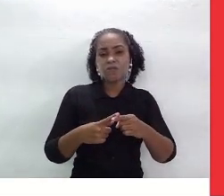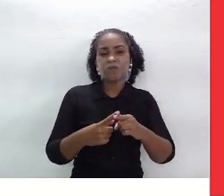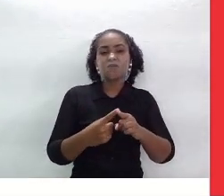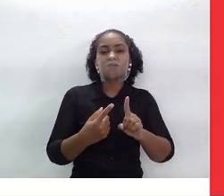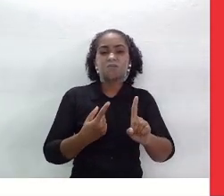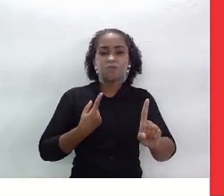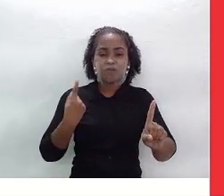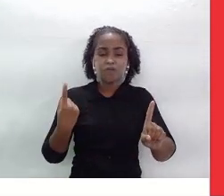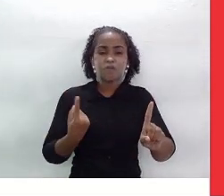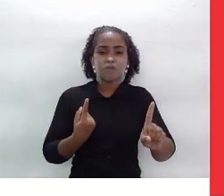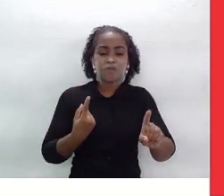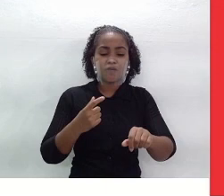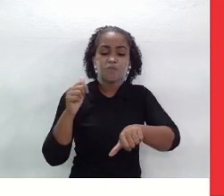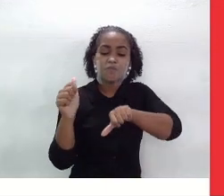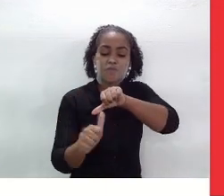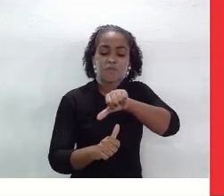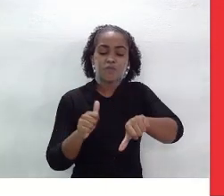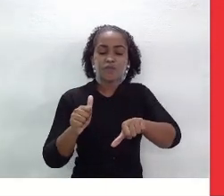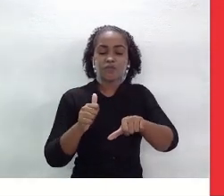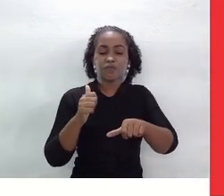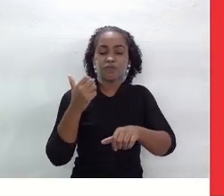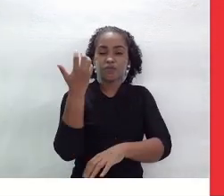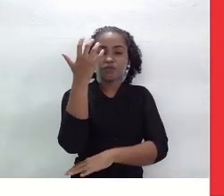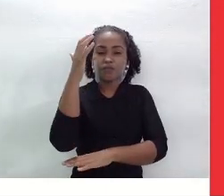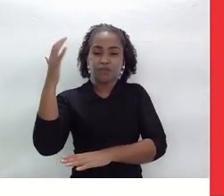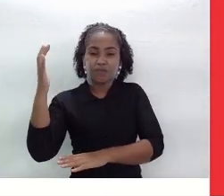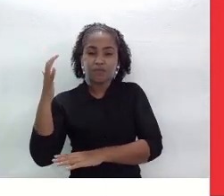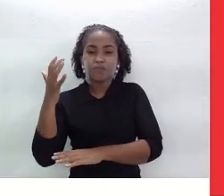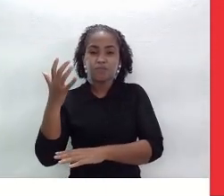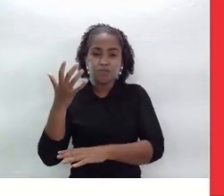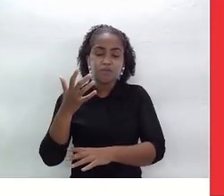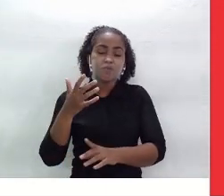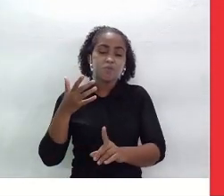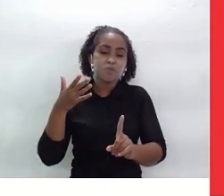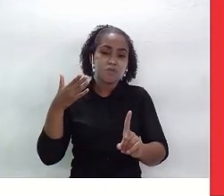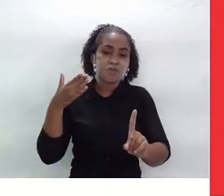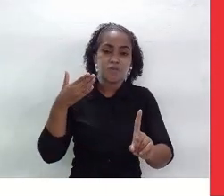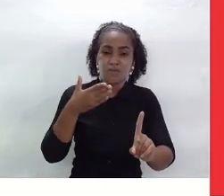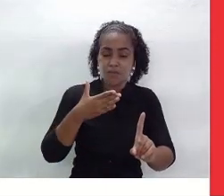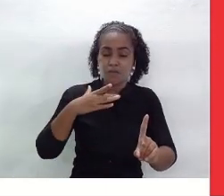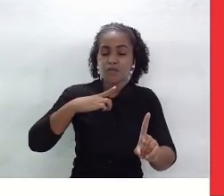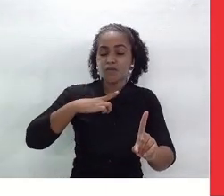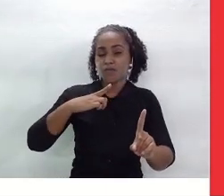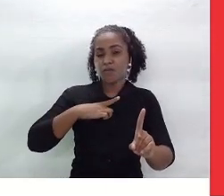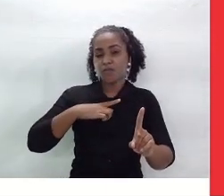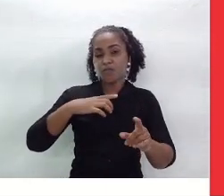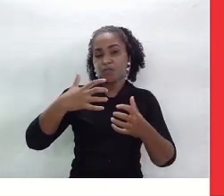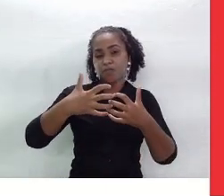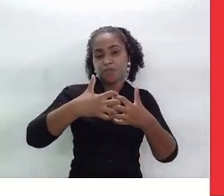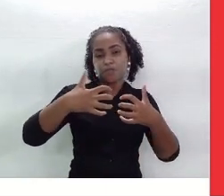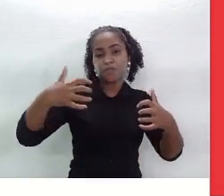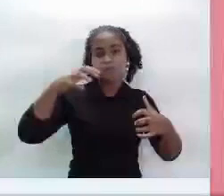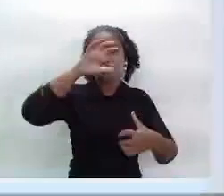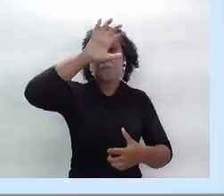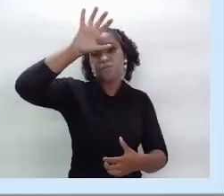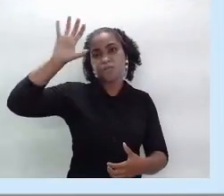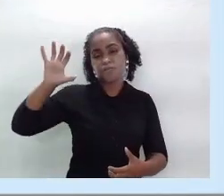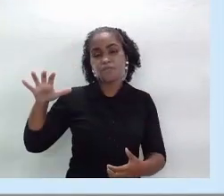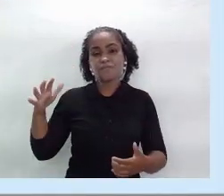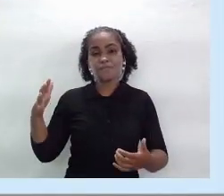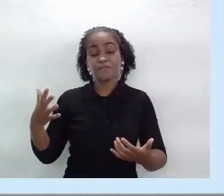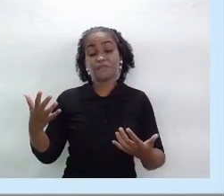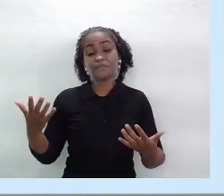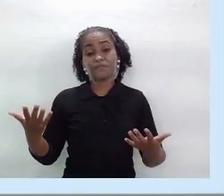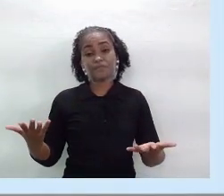e às mudanças ambientais das massas continentais em separação.